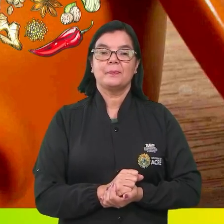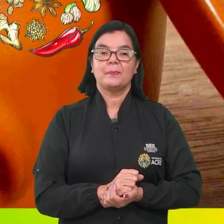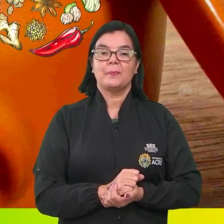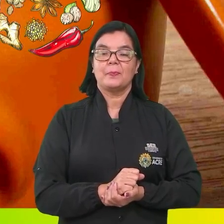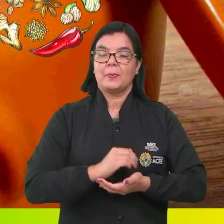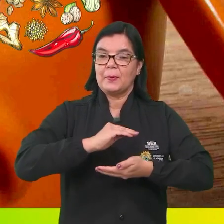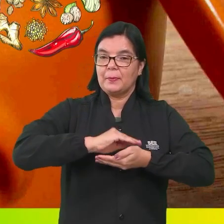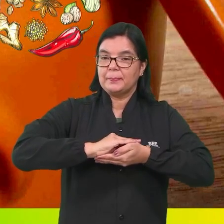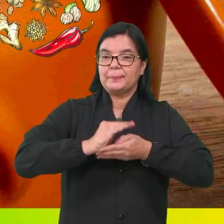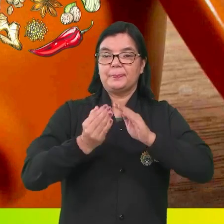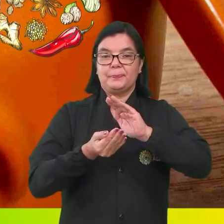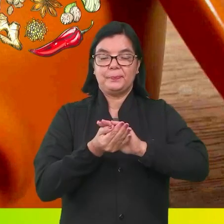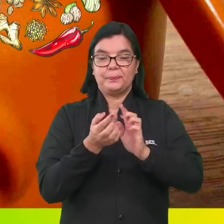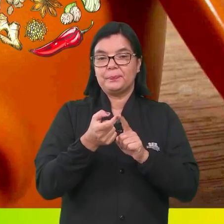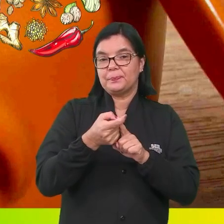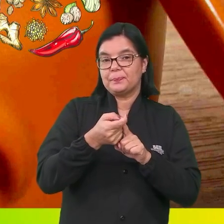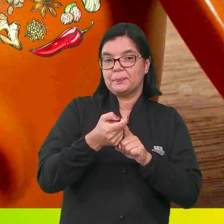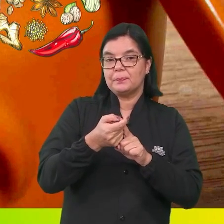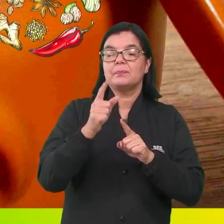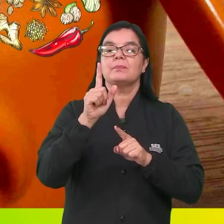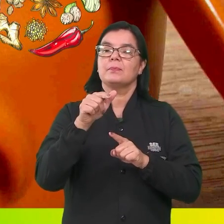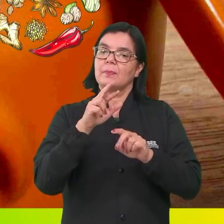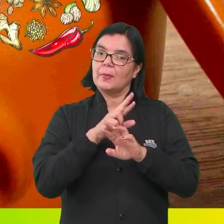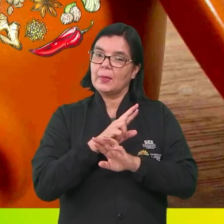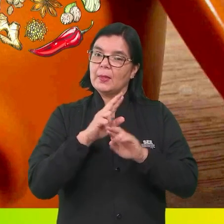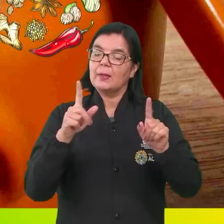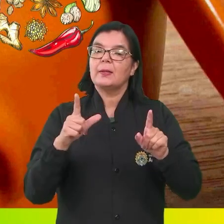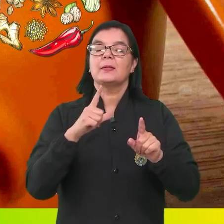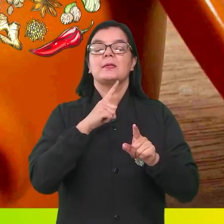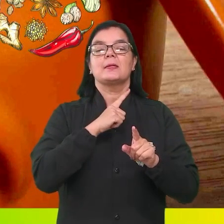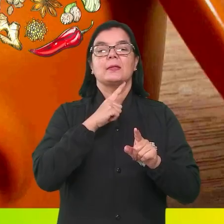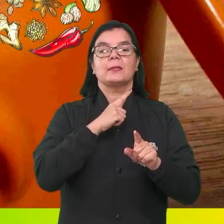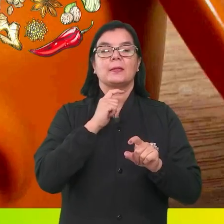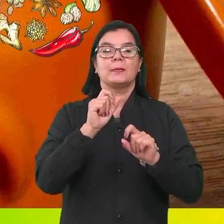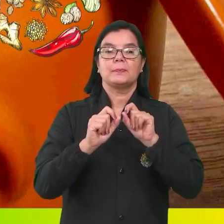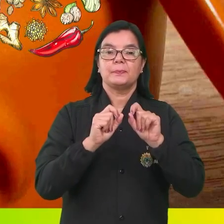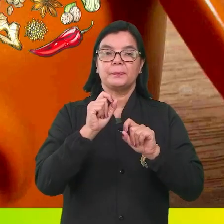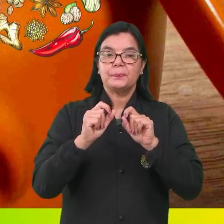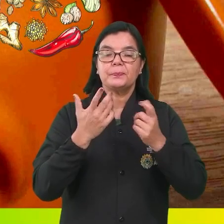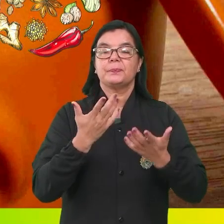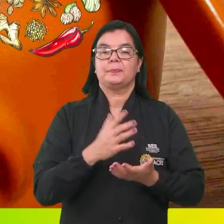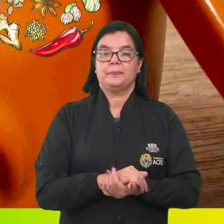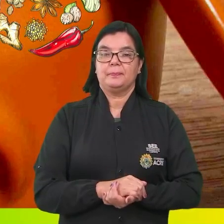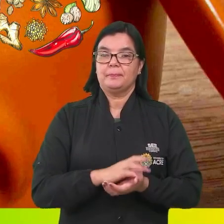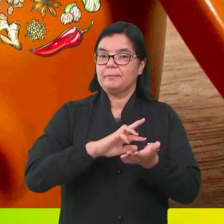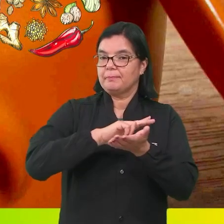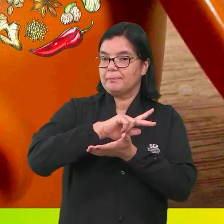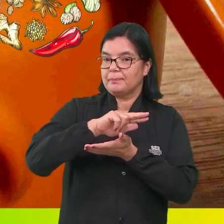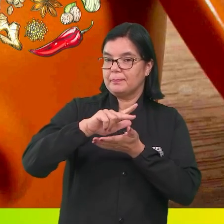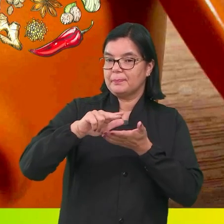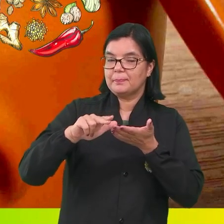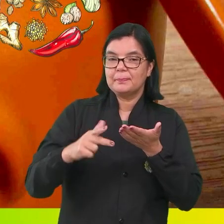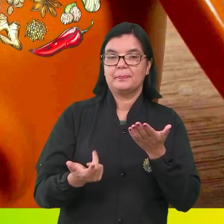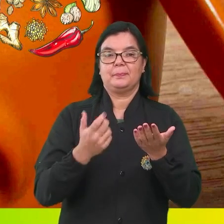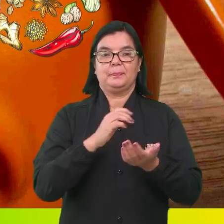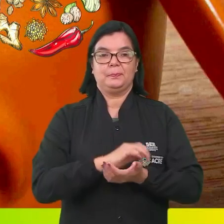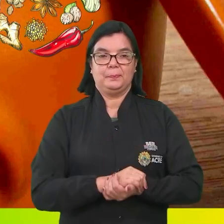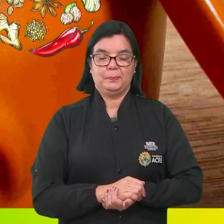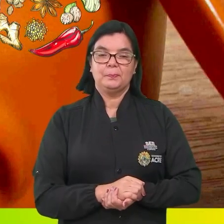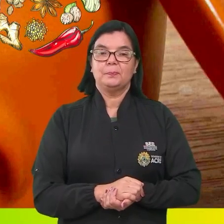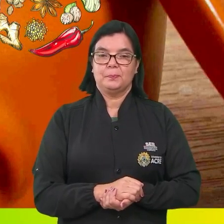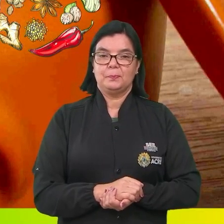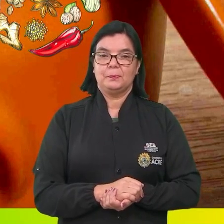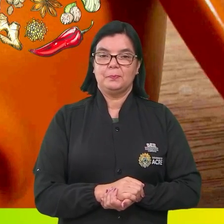o cuscuz africano. Ele é diferente porque ele traz uma diversidade